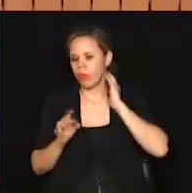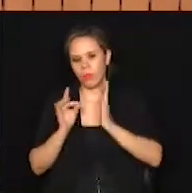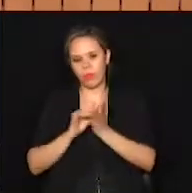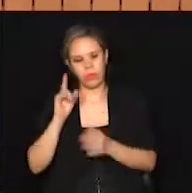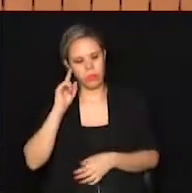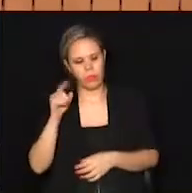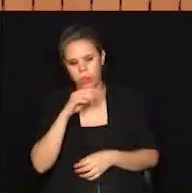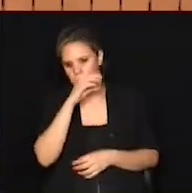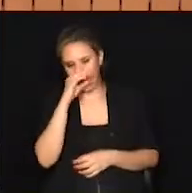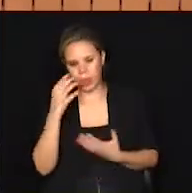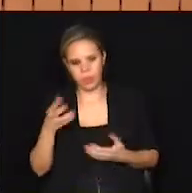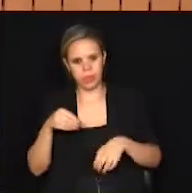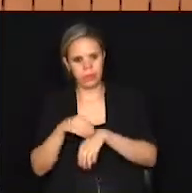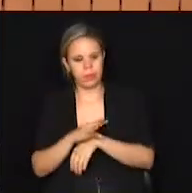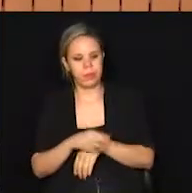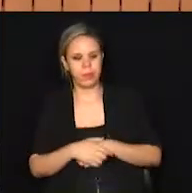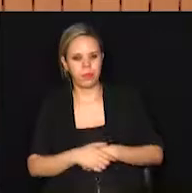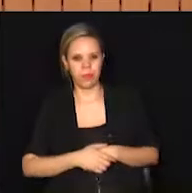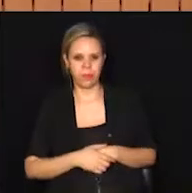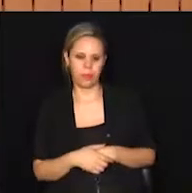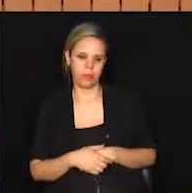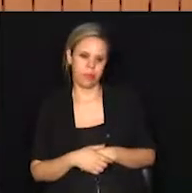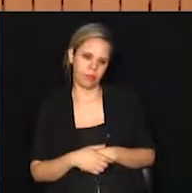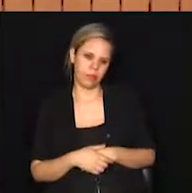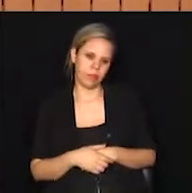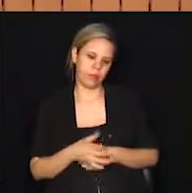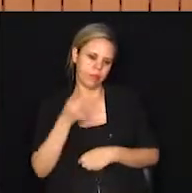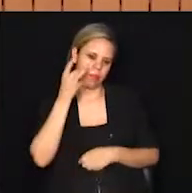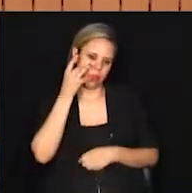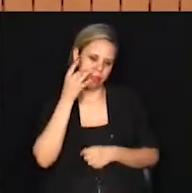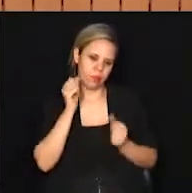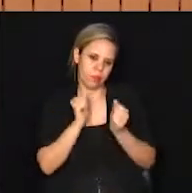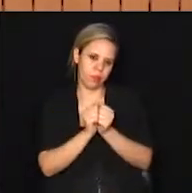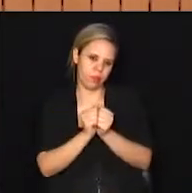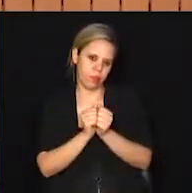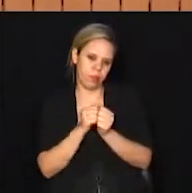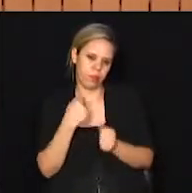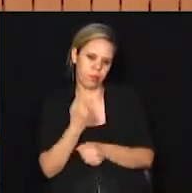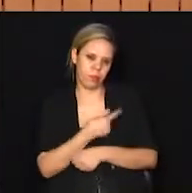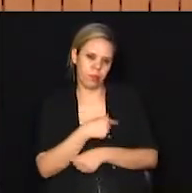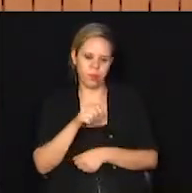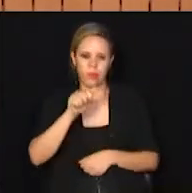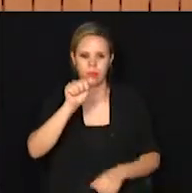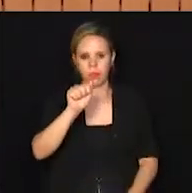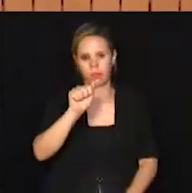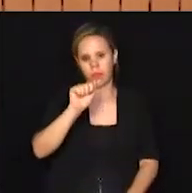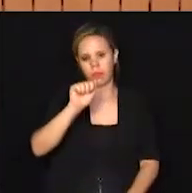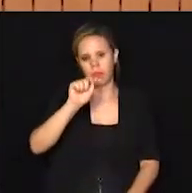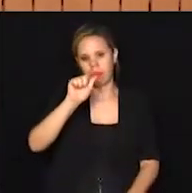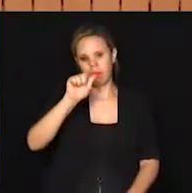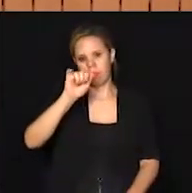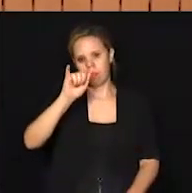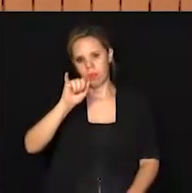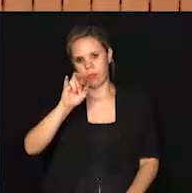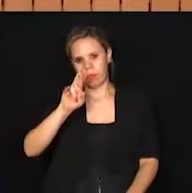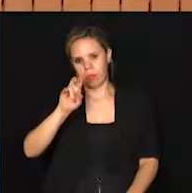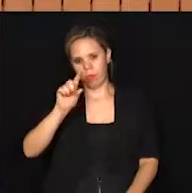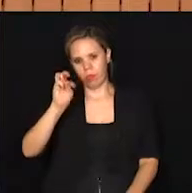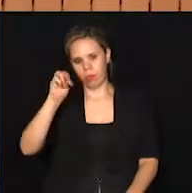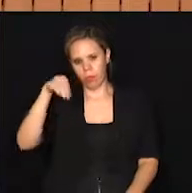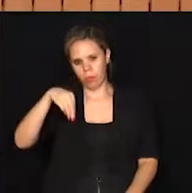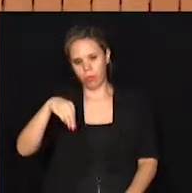data. Então, eu queria já passar a palavra, dizer que também está presente aqui conosco o Ayrton Júnior,